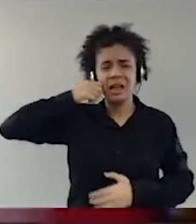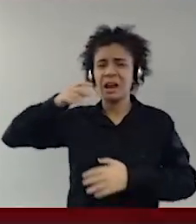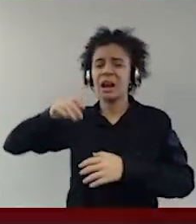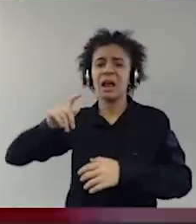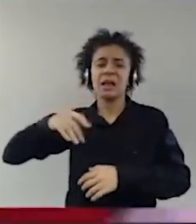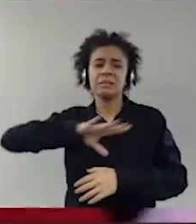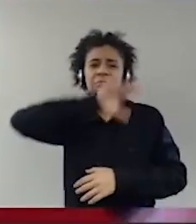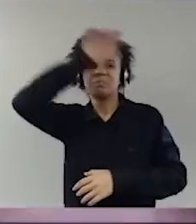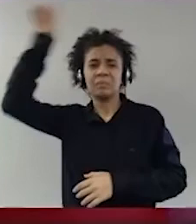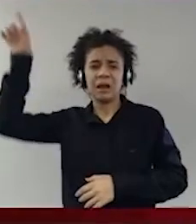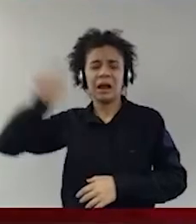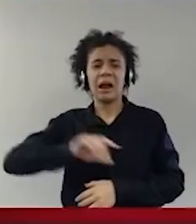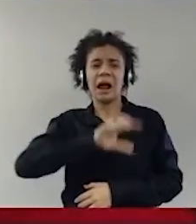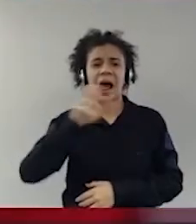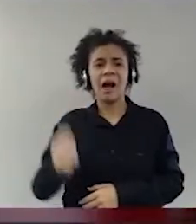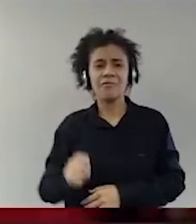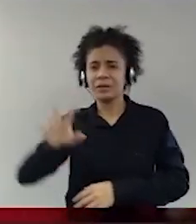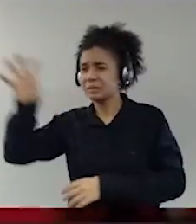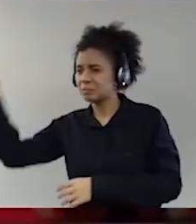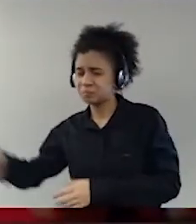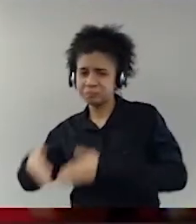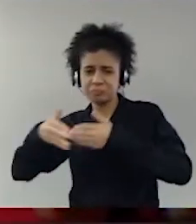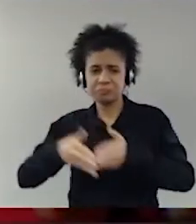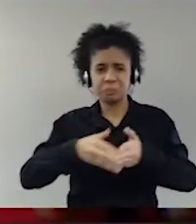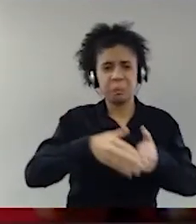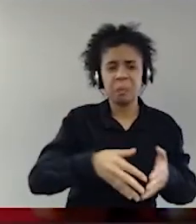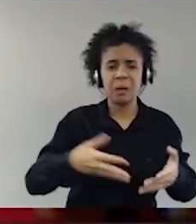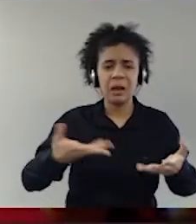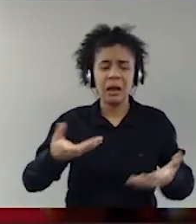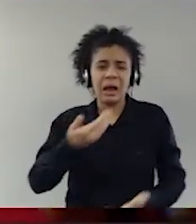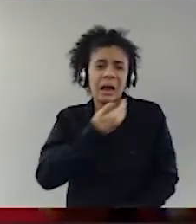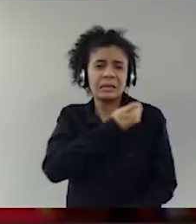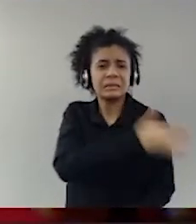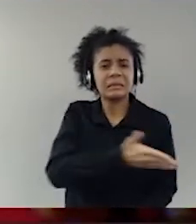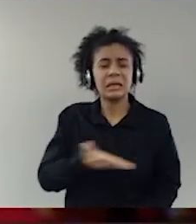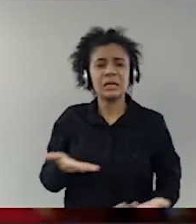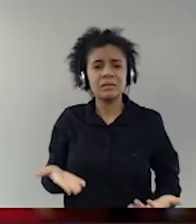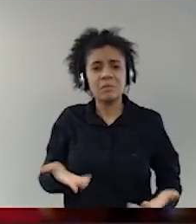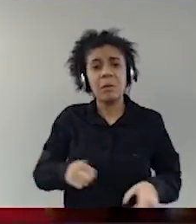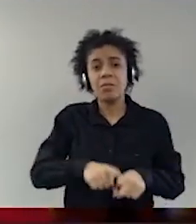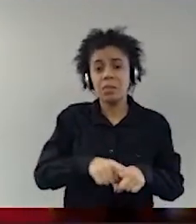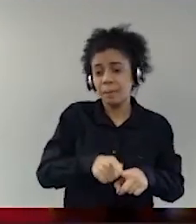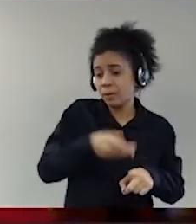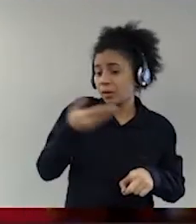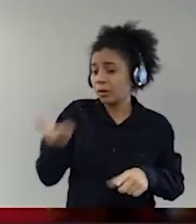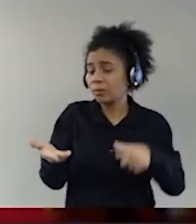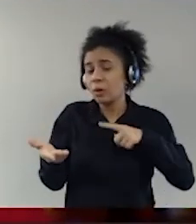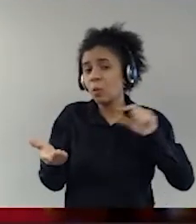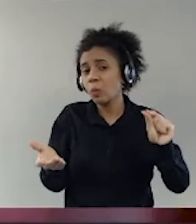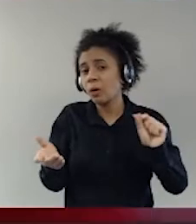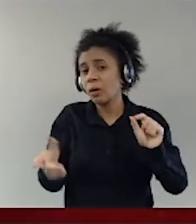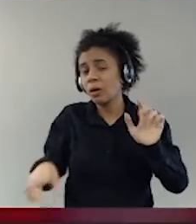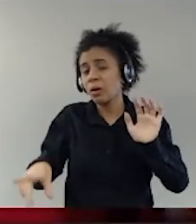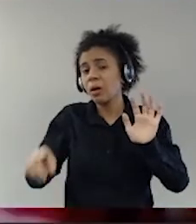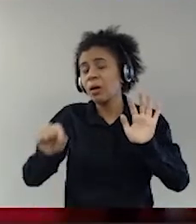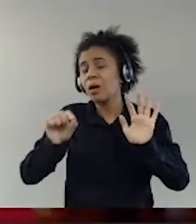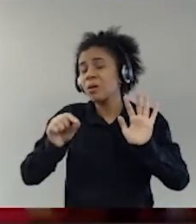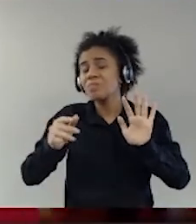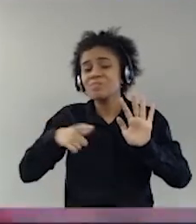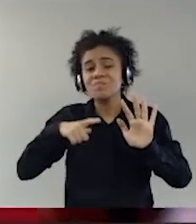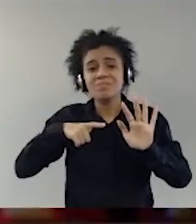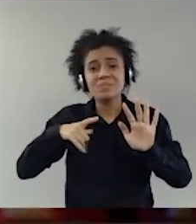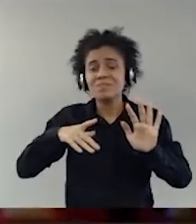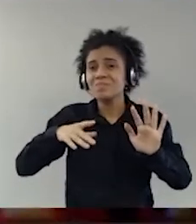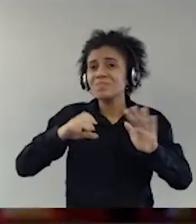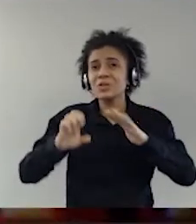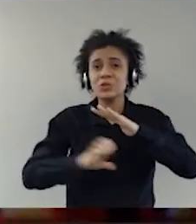África e que nos legaram este racismo estrutural e que, do outro lado, também trouxeram da Lei-Mar uma estrutura patriarcal